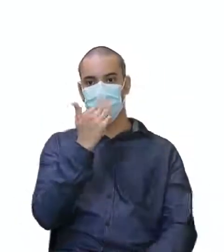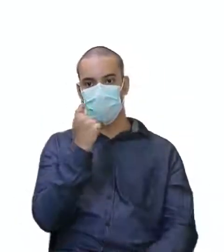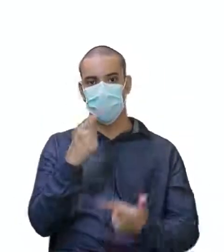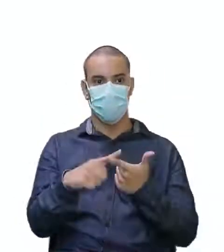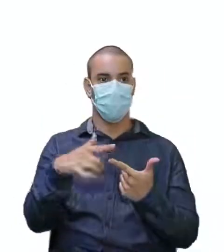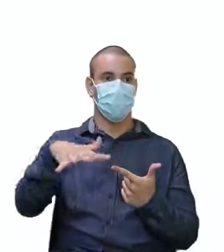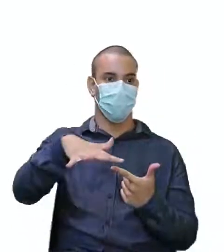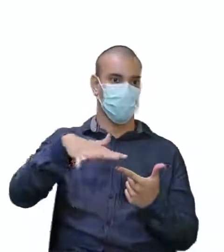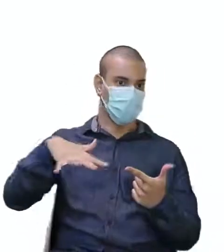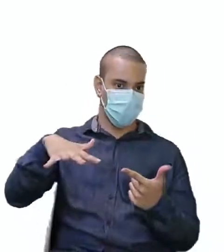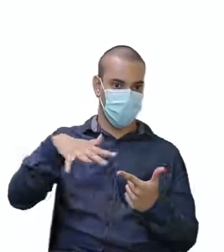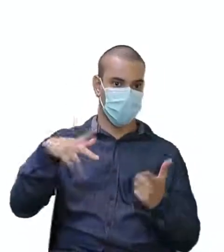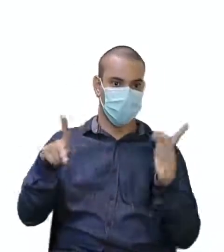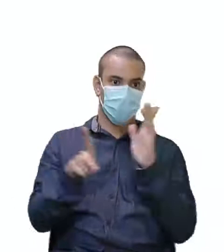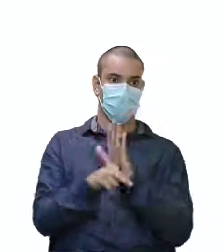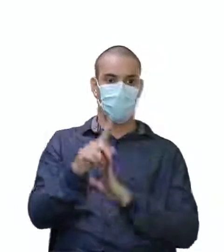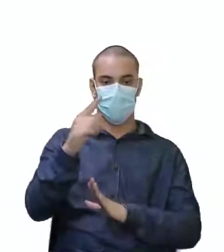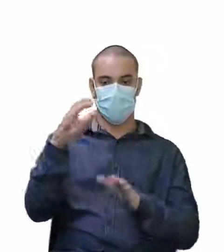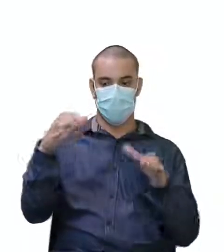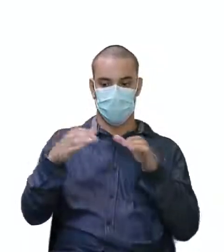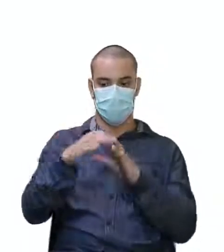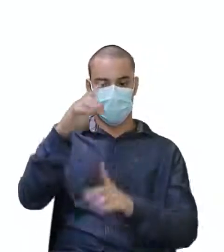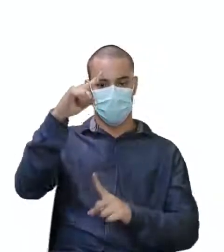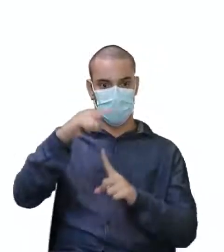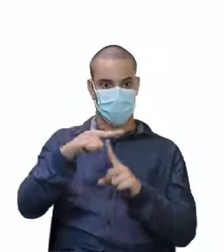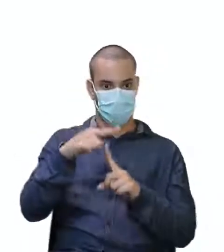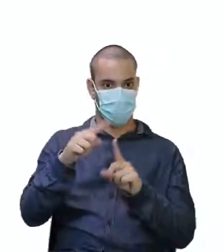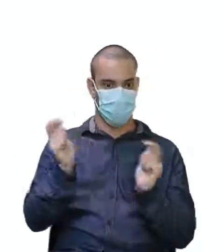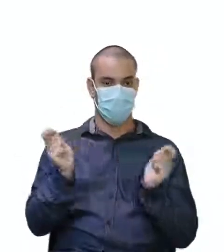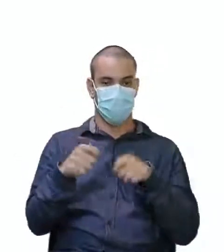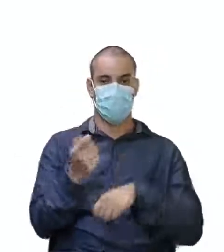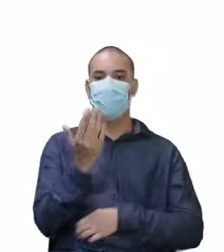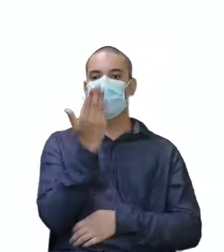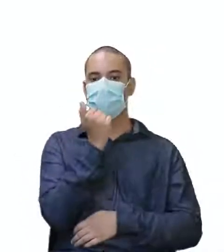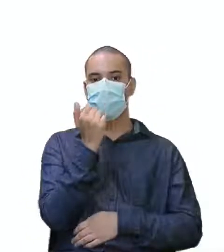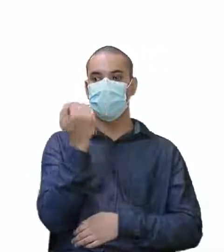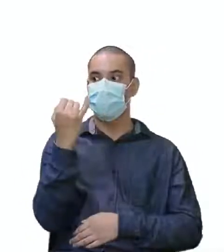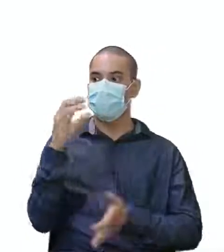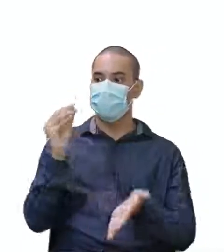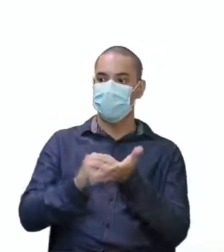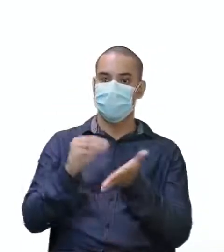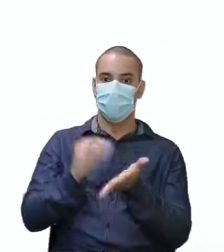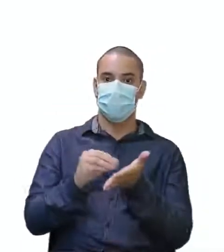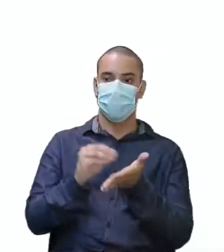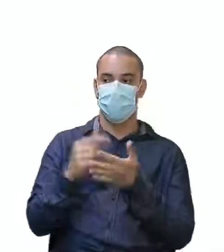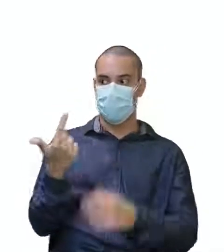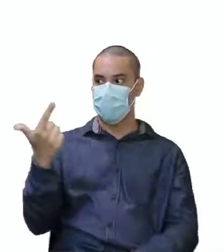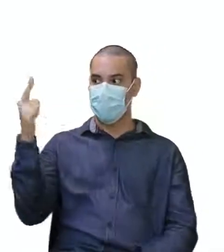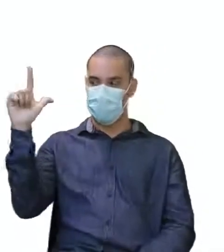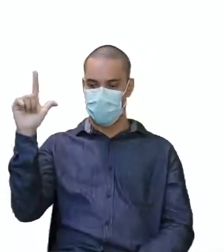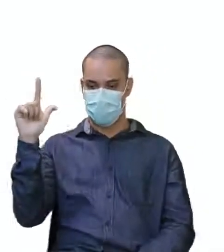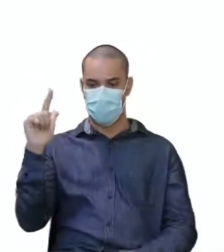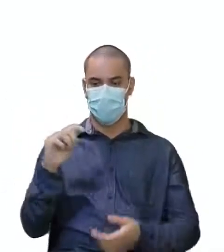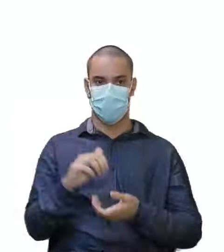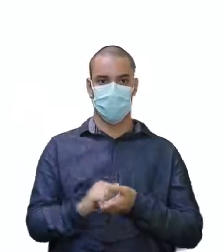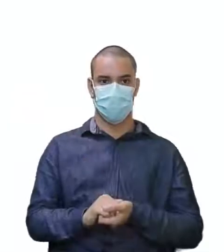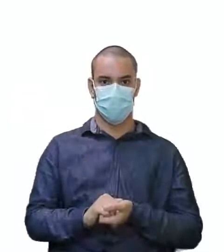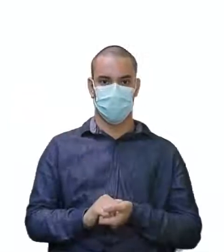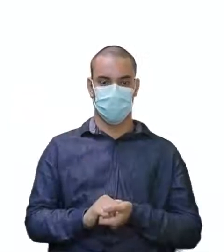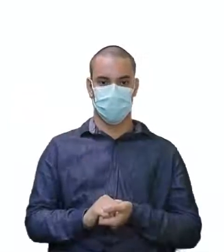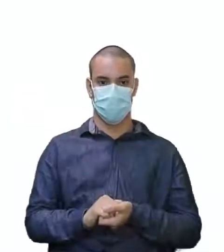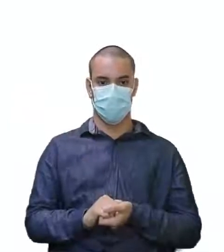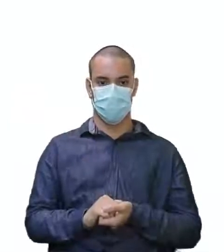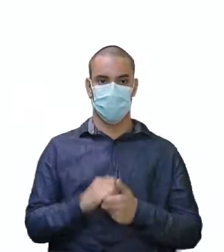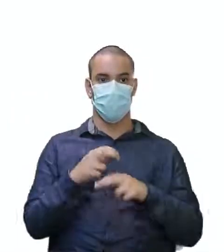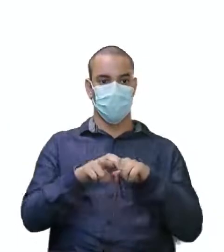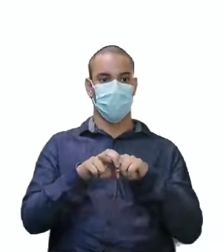de notificação que a espécie pode se alimentar na ausência de outras espécies, tá? Então,